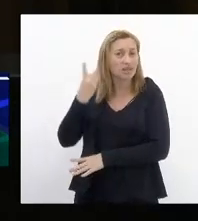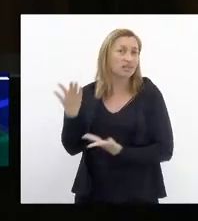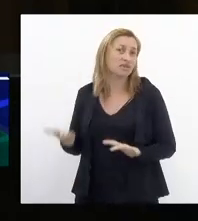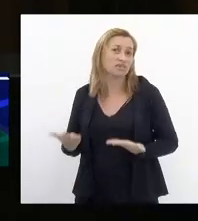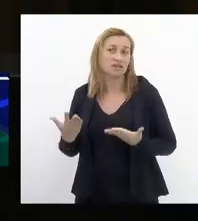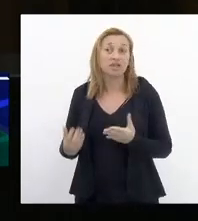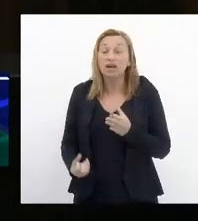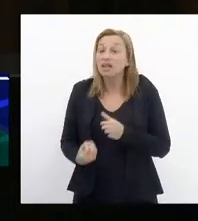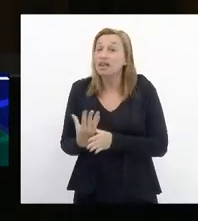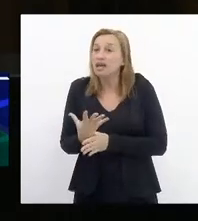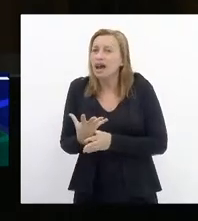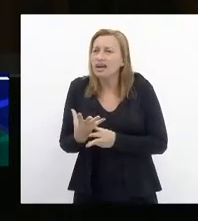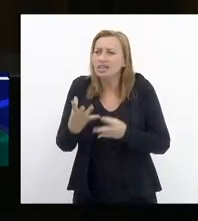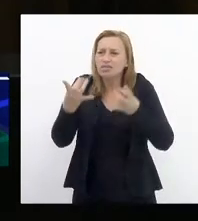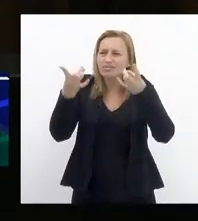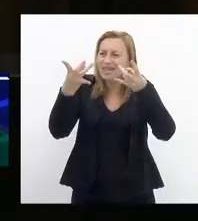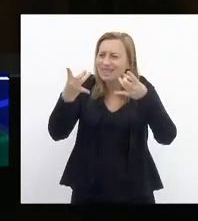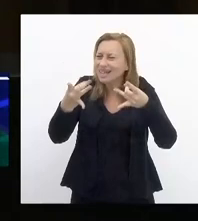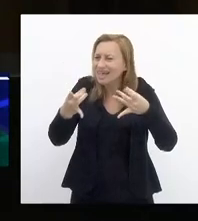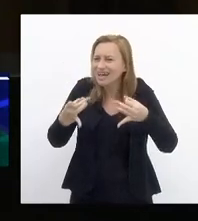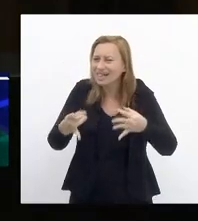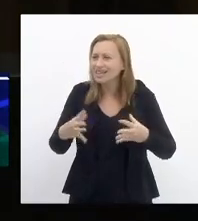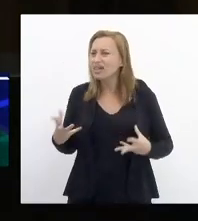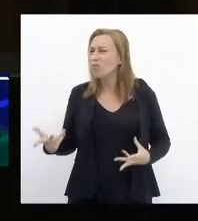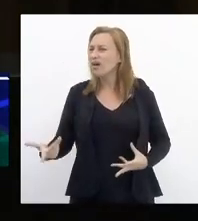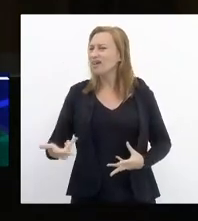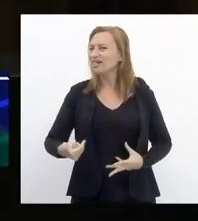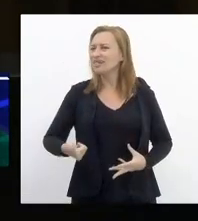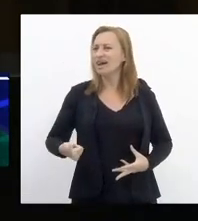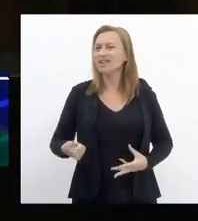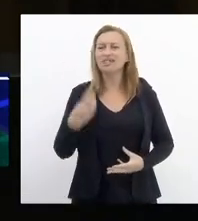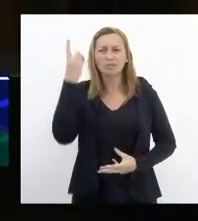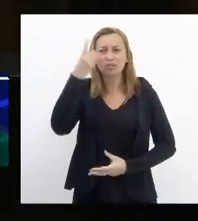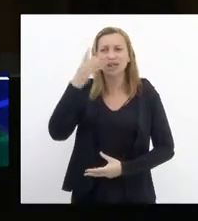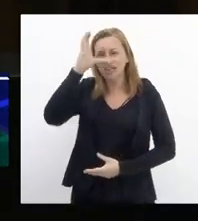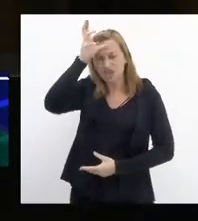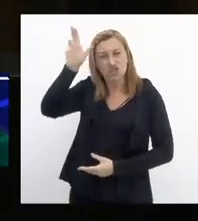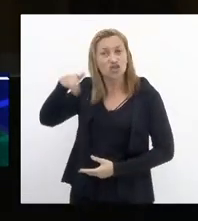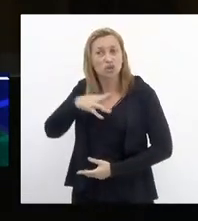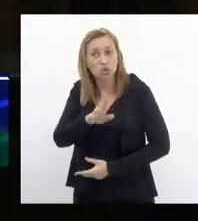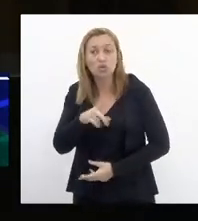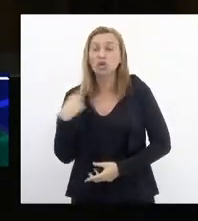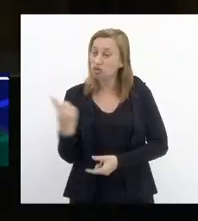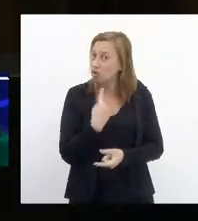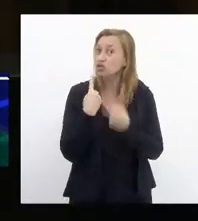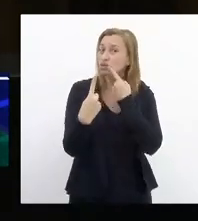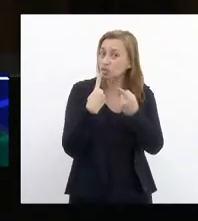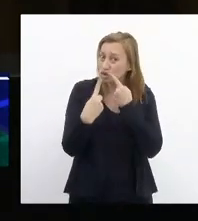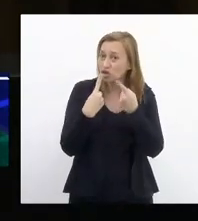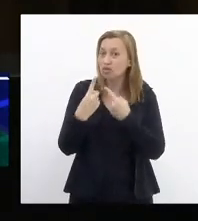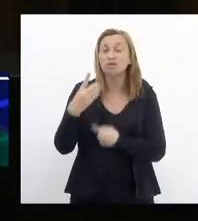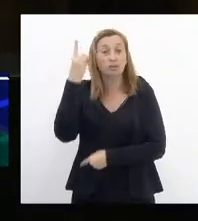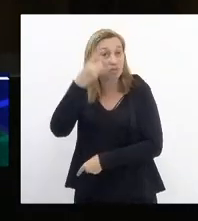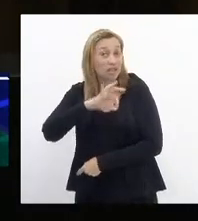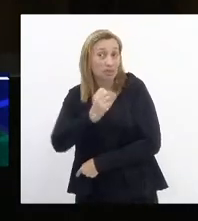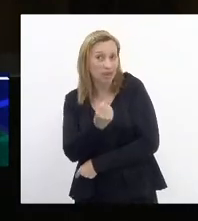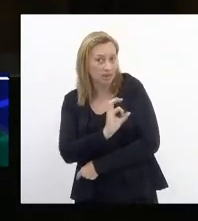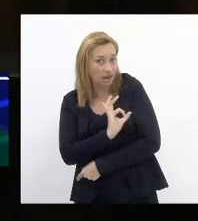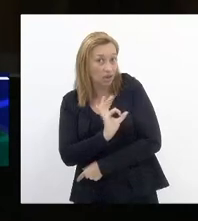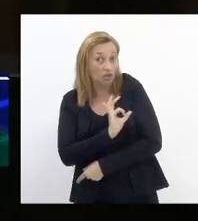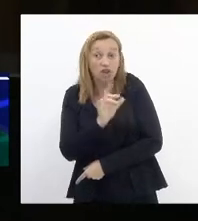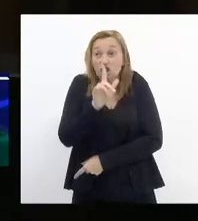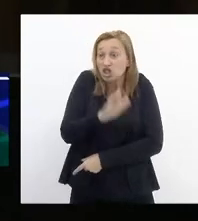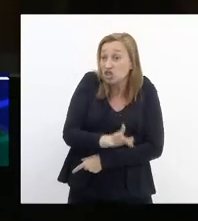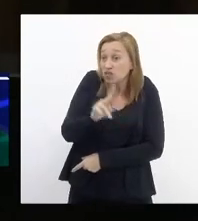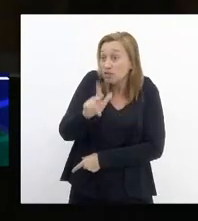de maneira muito responsável e qualificada pela deputada Tia Ju, e nós discutimos, deputada Marta Rocha, em